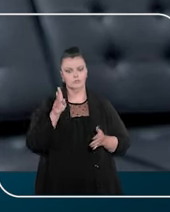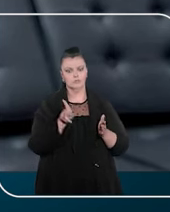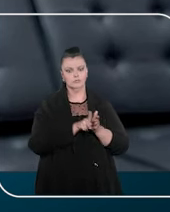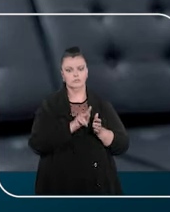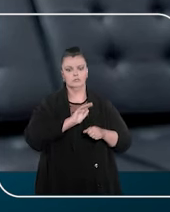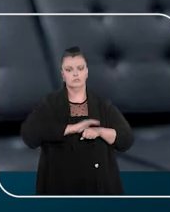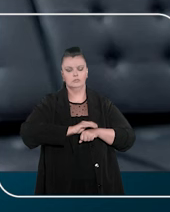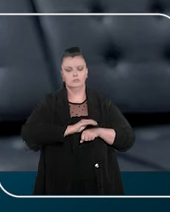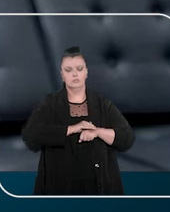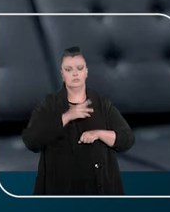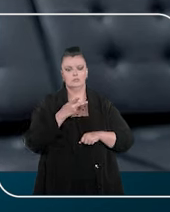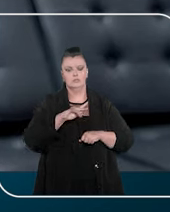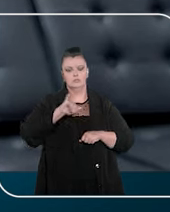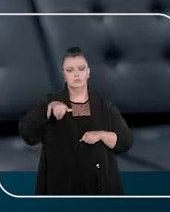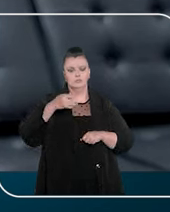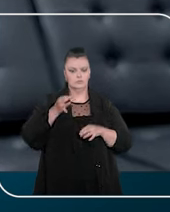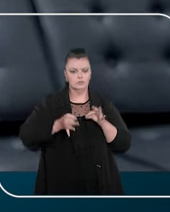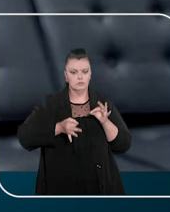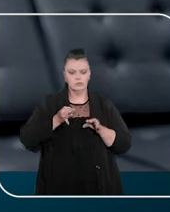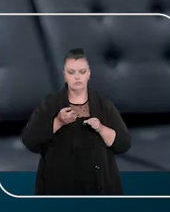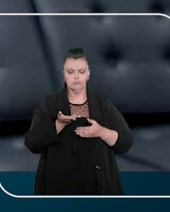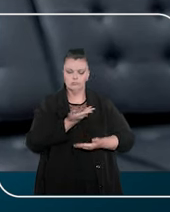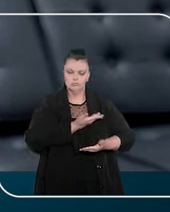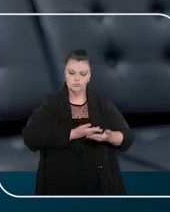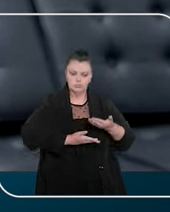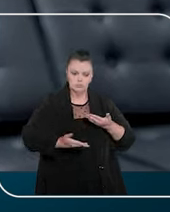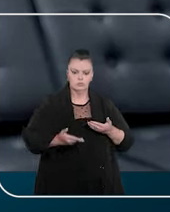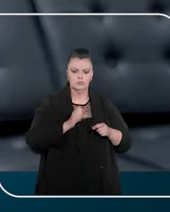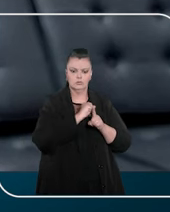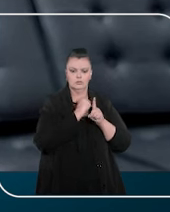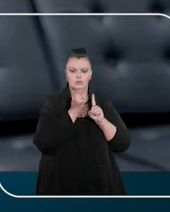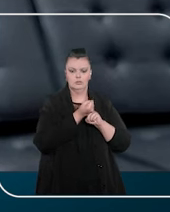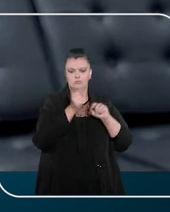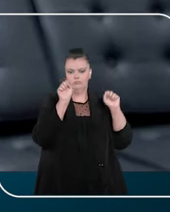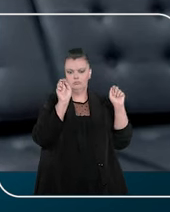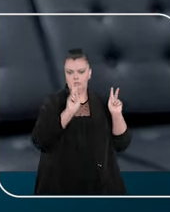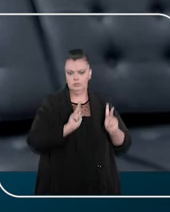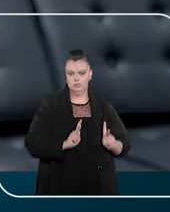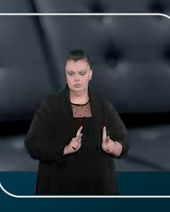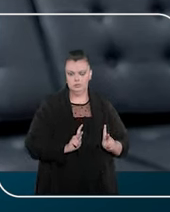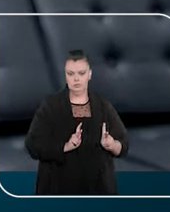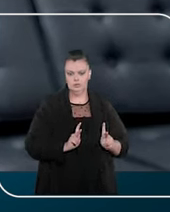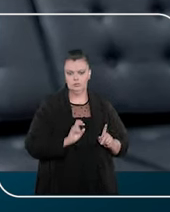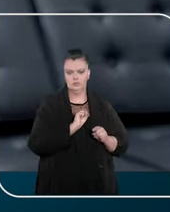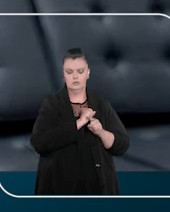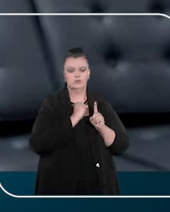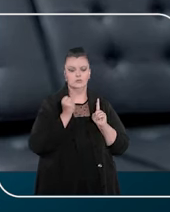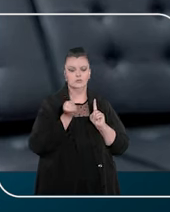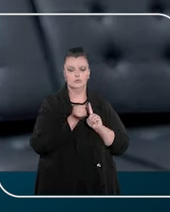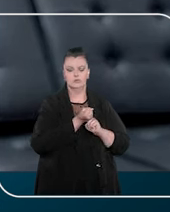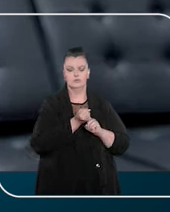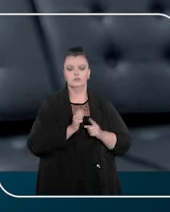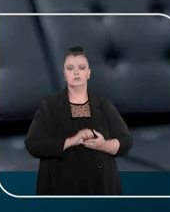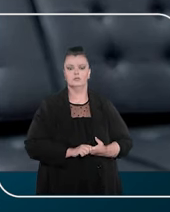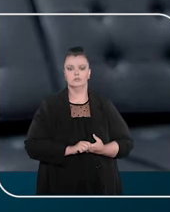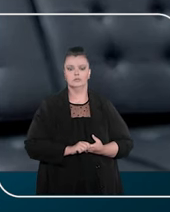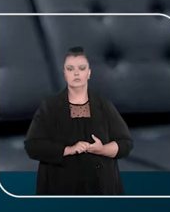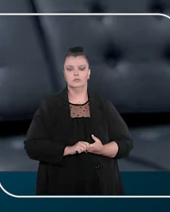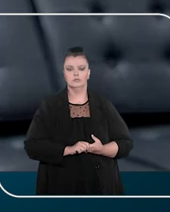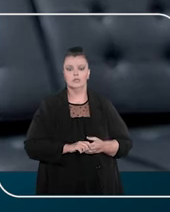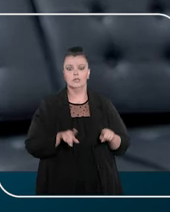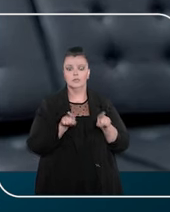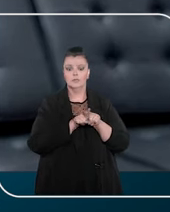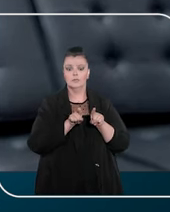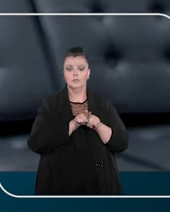é a pacificação social, é restabelecer a paz social e a paz